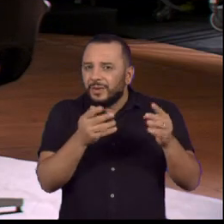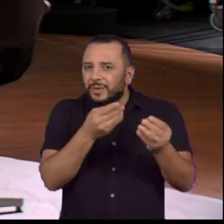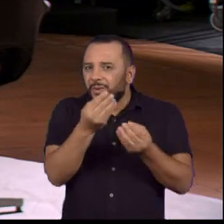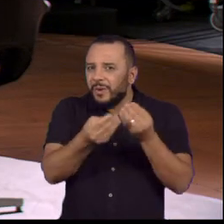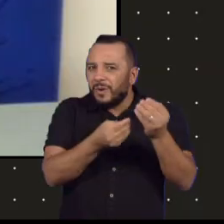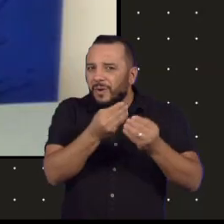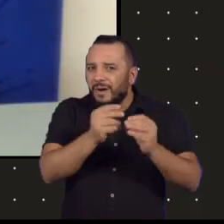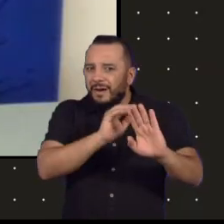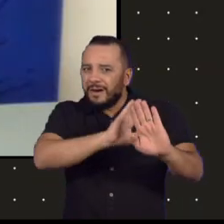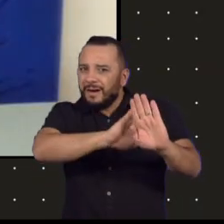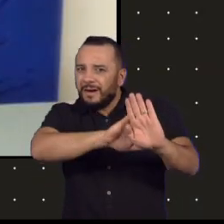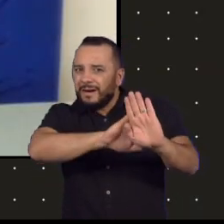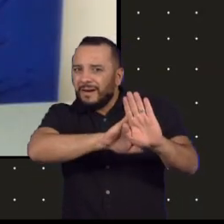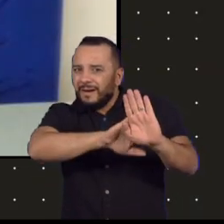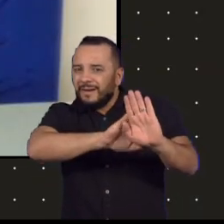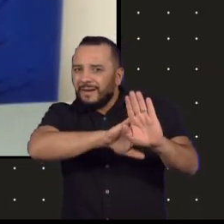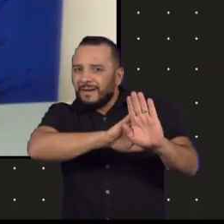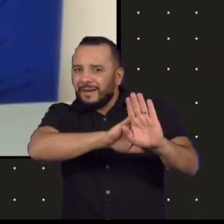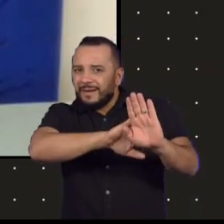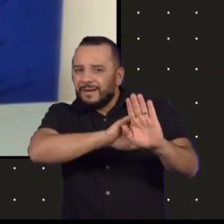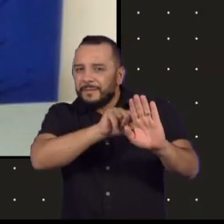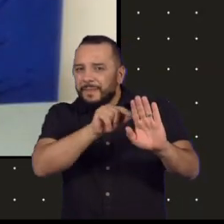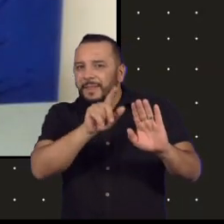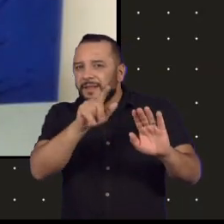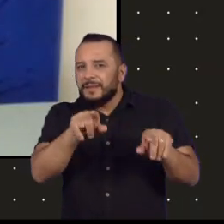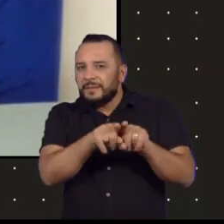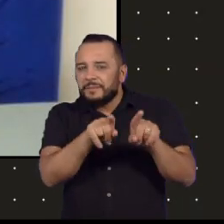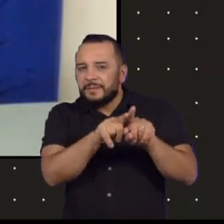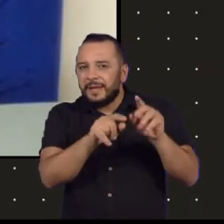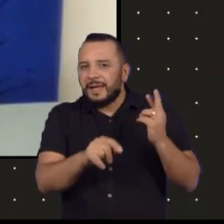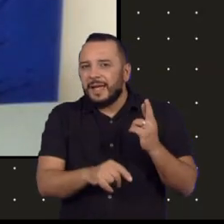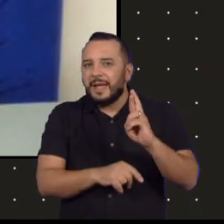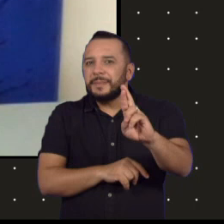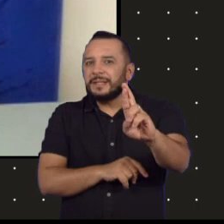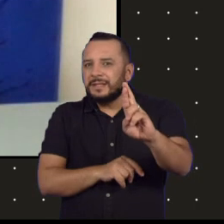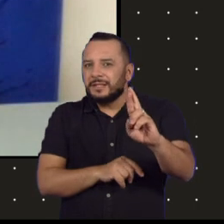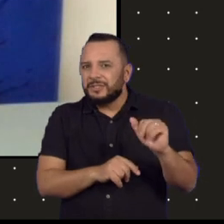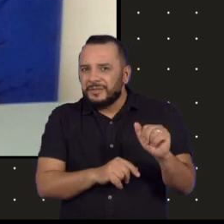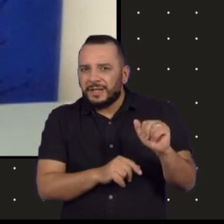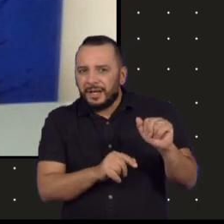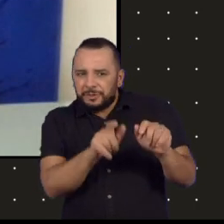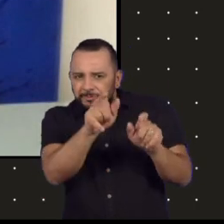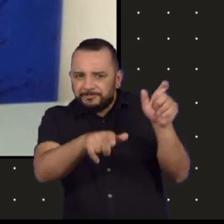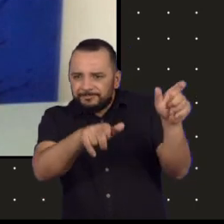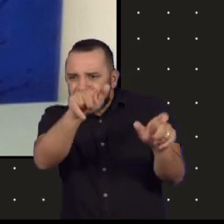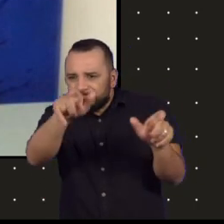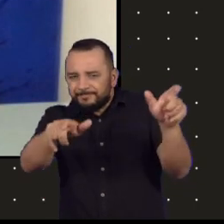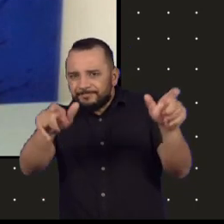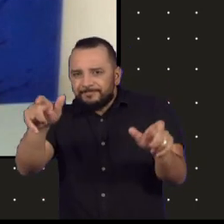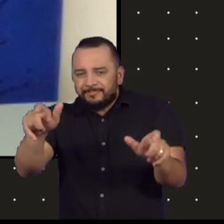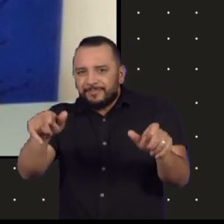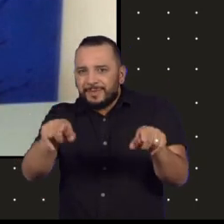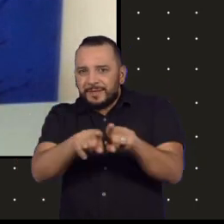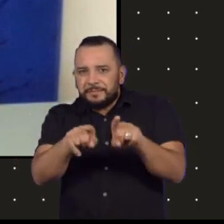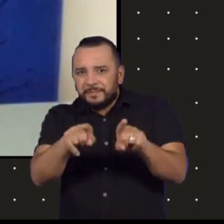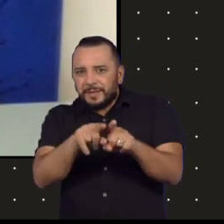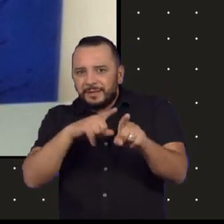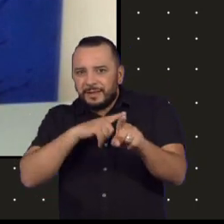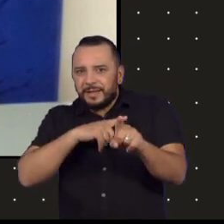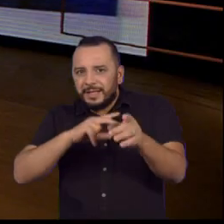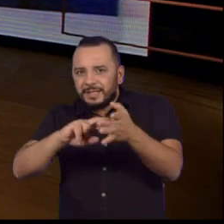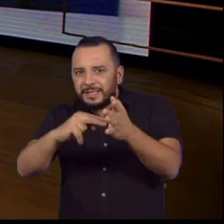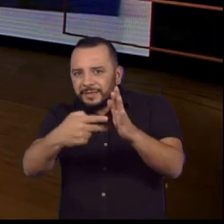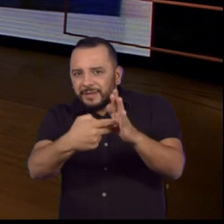com o que é representado, representativo, com o que tem significado,